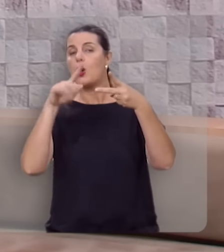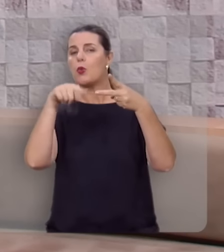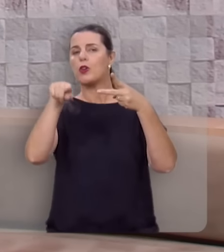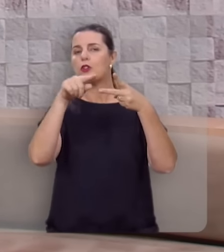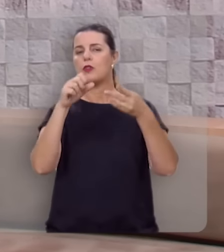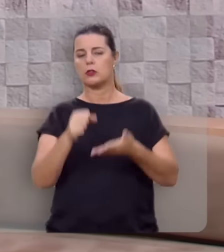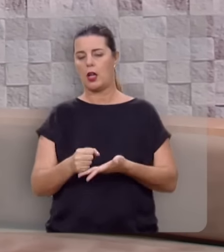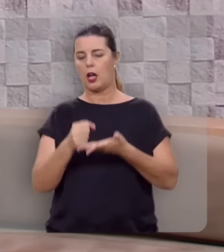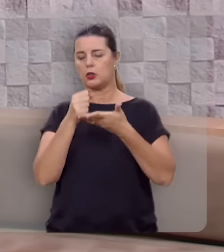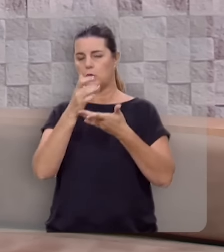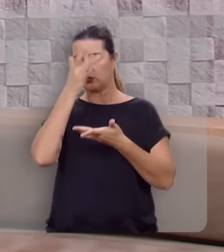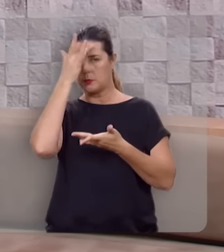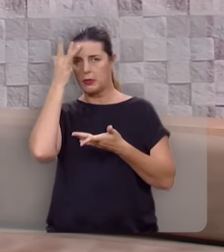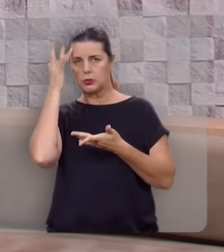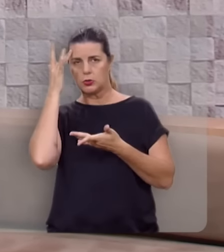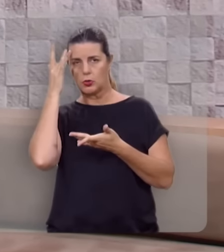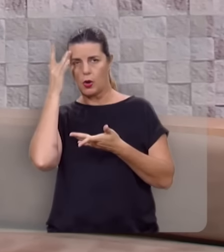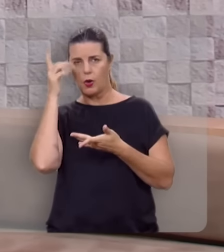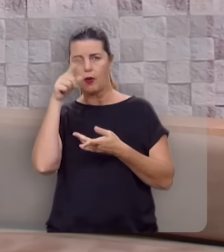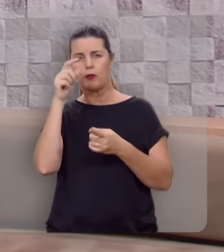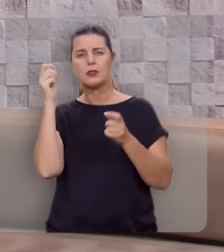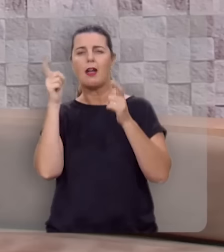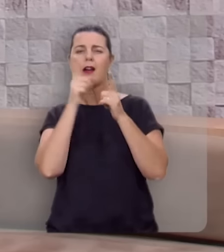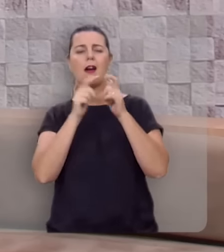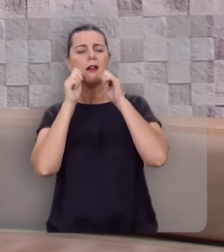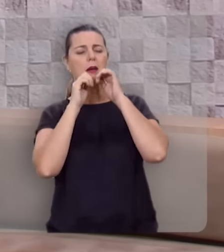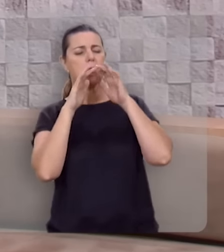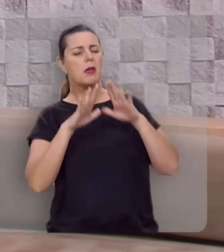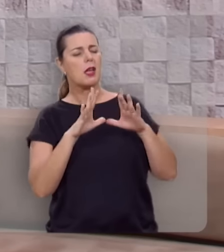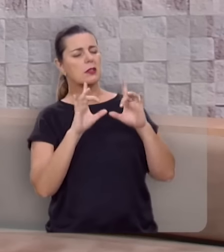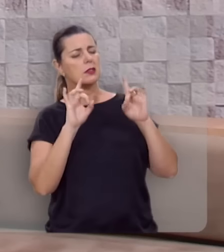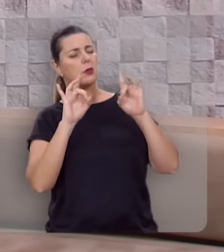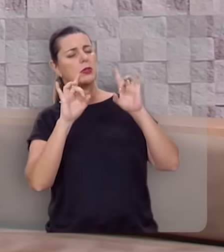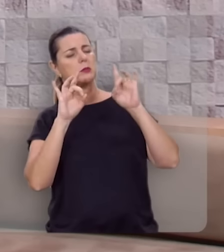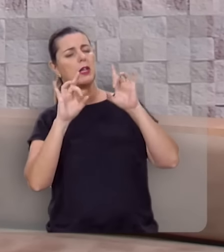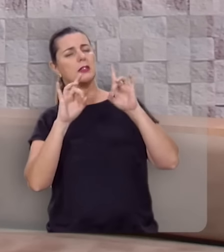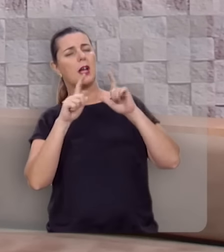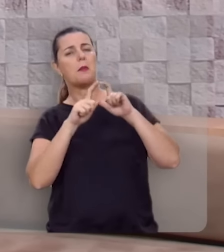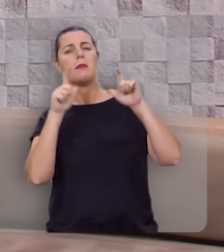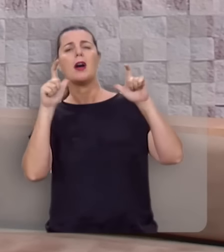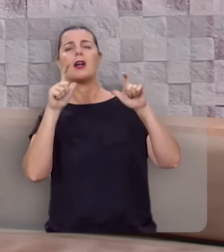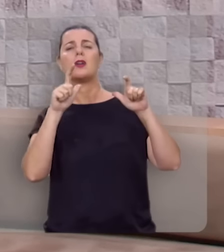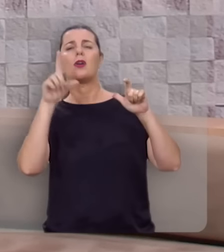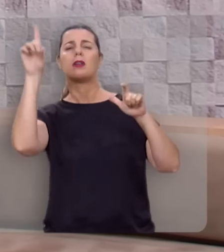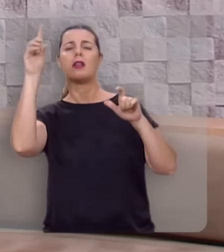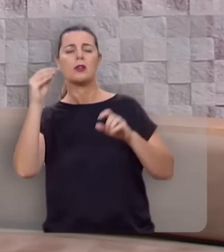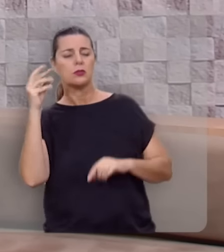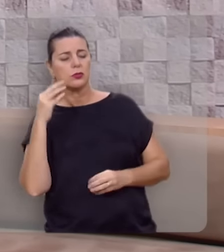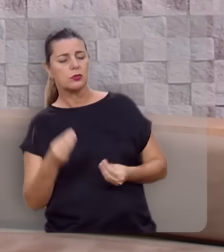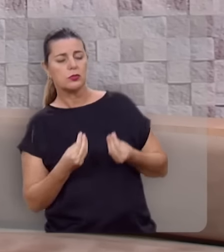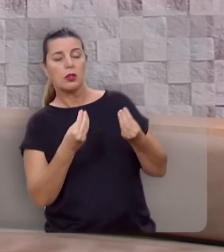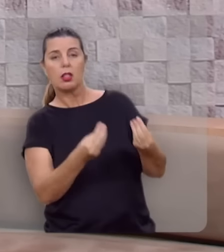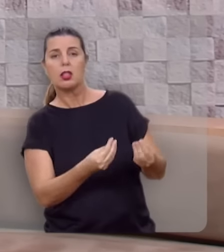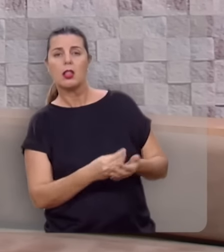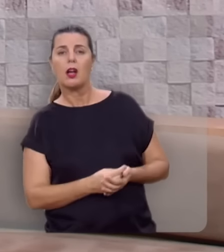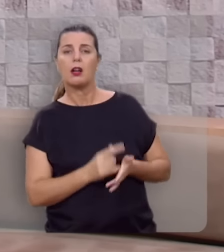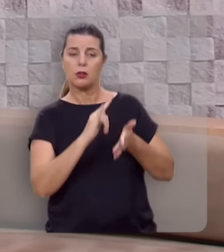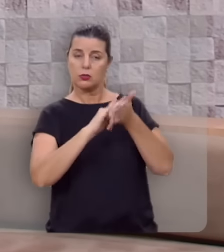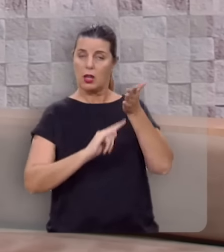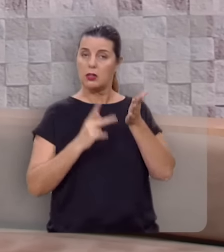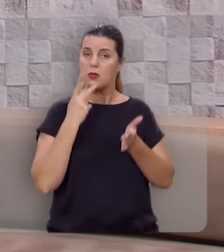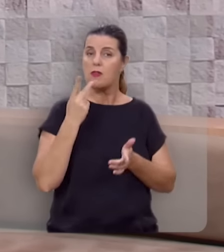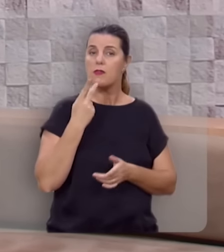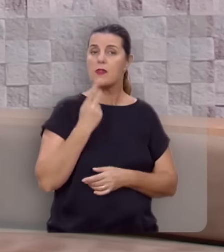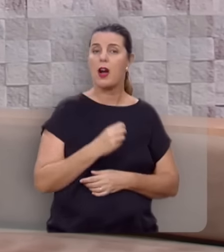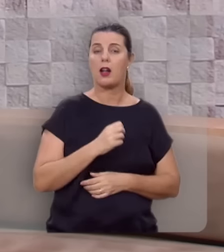quando você acode ao necessitado, você é alvo de bênçãos especiais da parte do próprio Deus. O